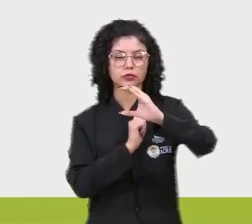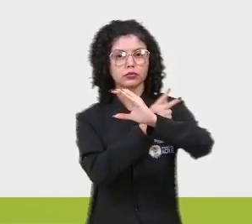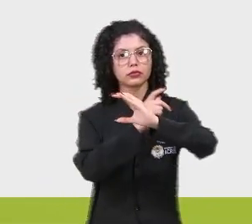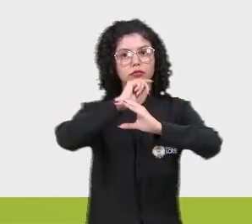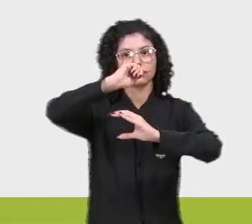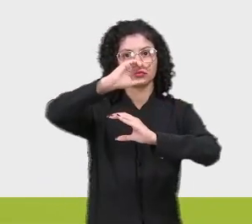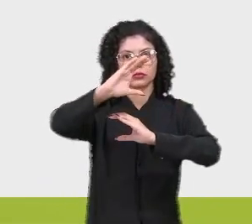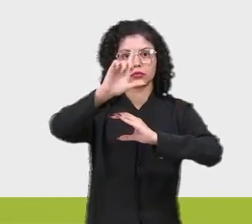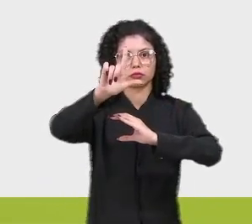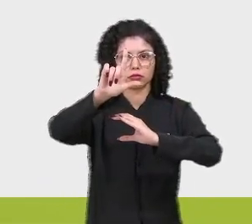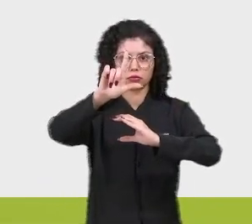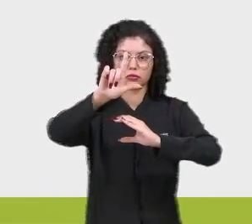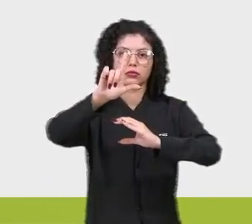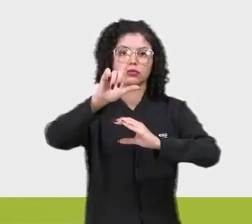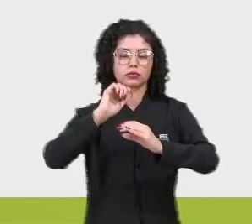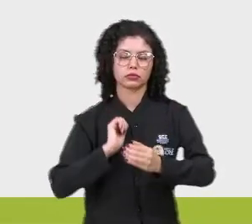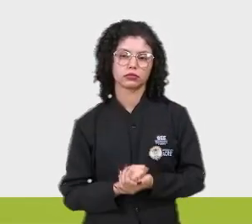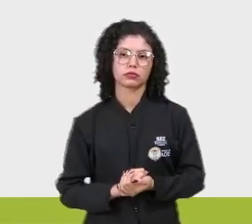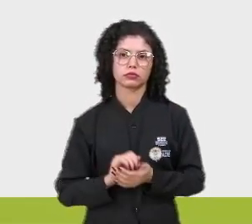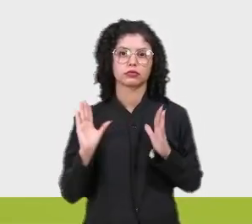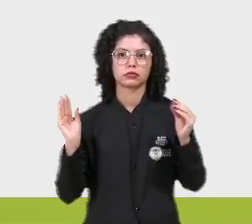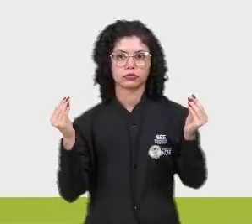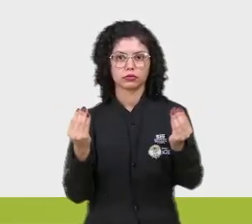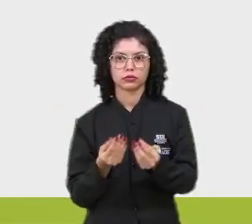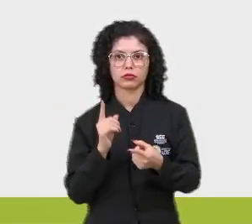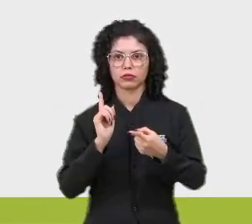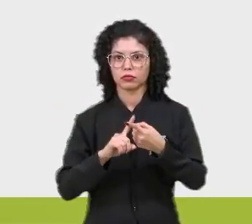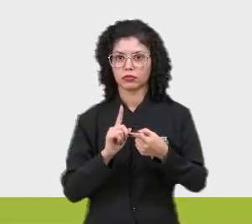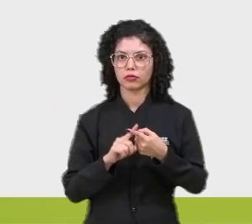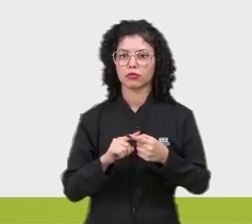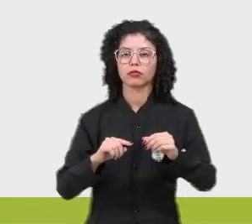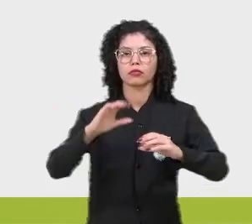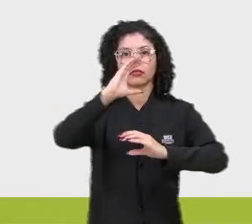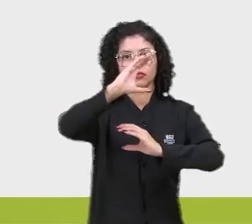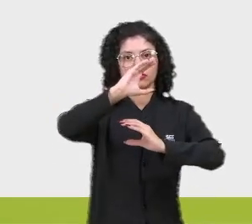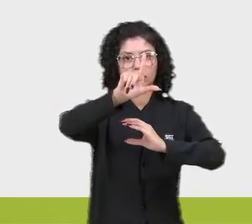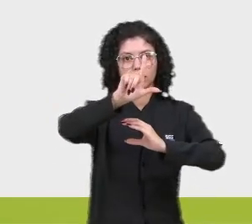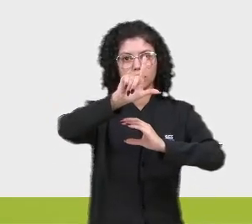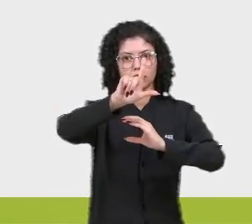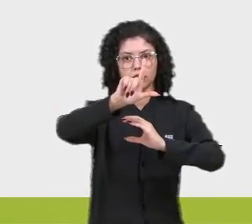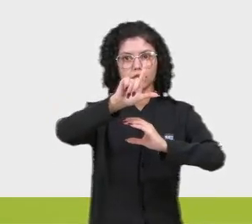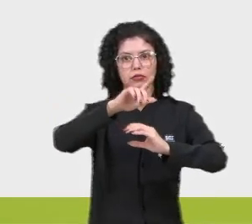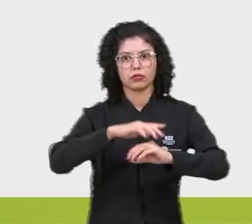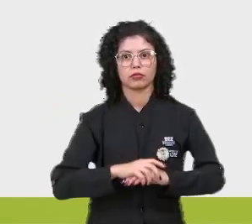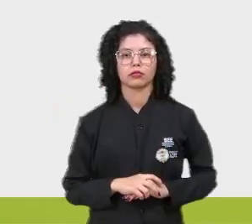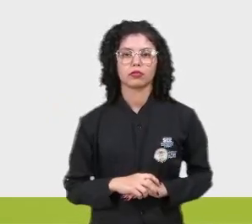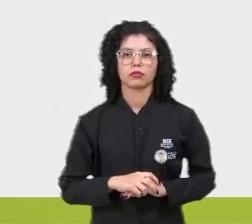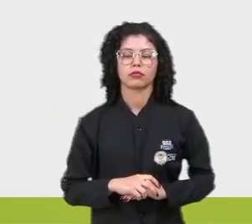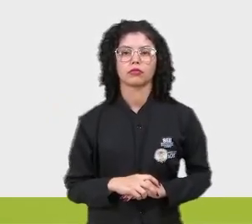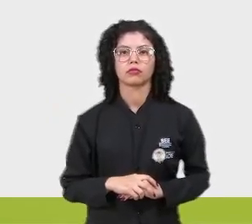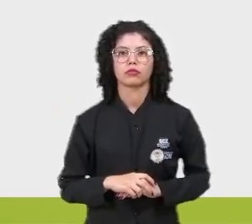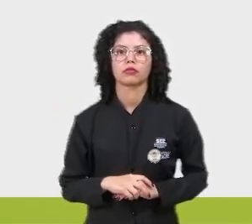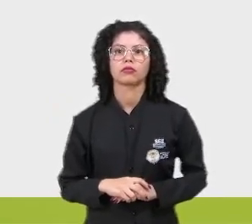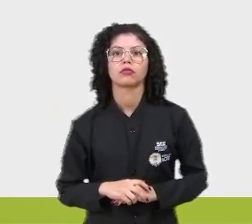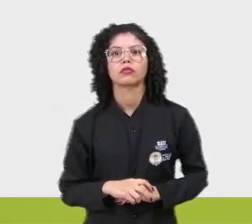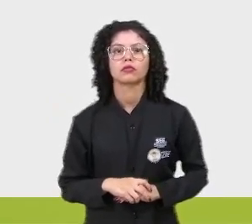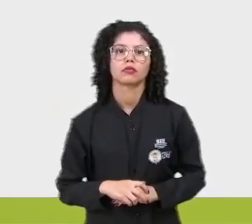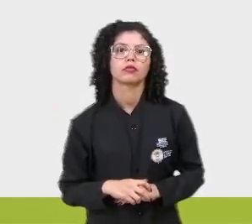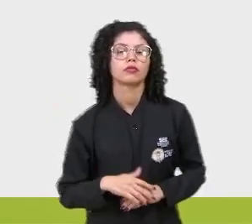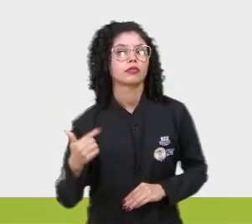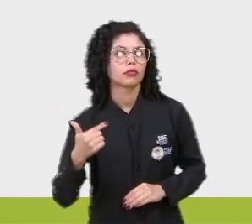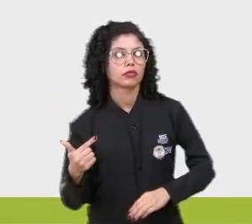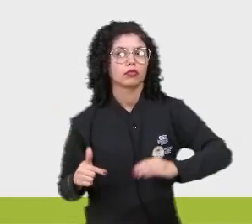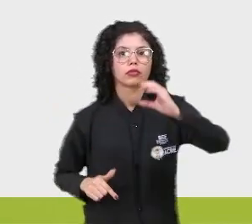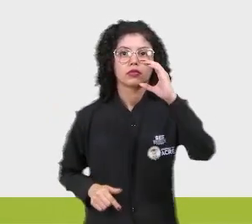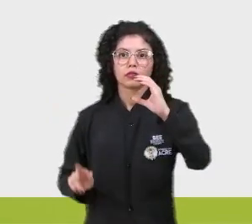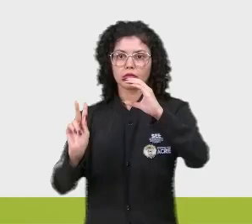tela, na primeira substância, na parte de cima, eu encontro o elemento químico cloro. Já no